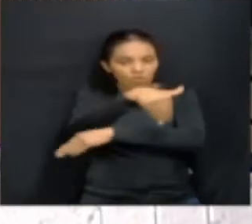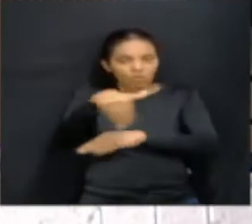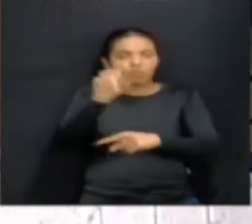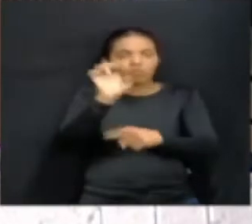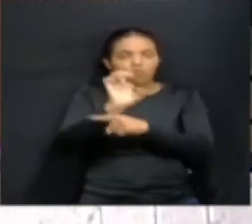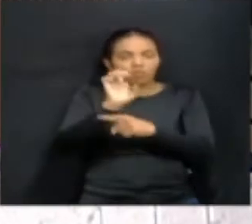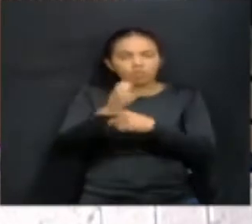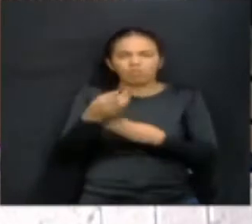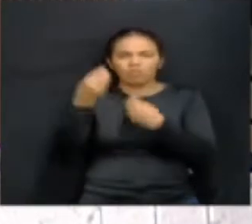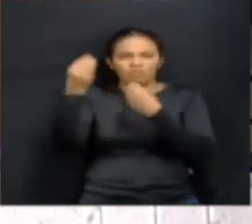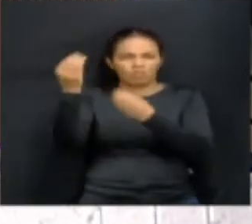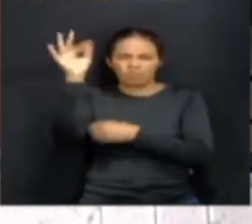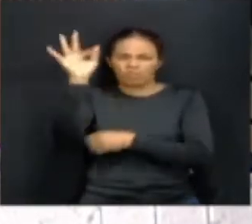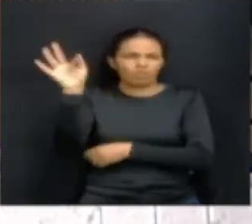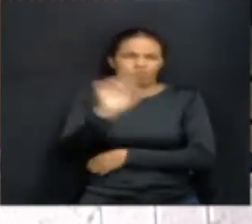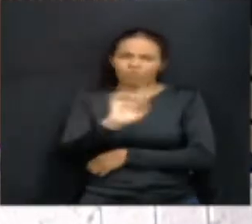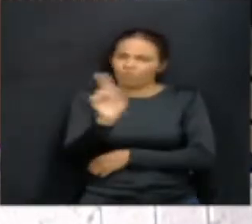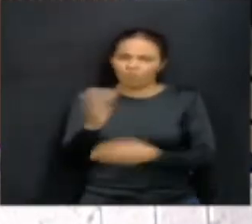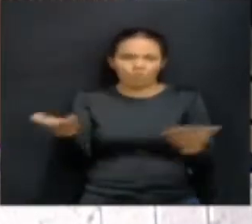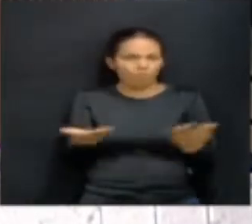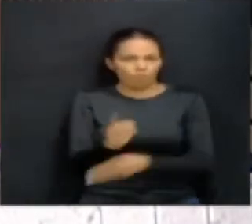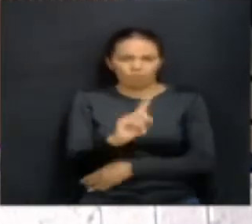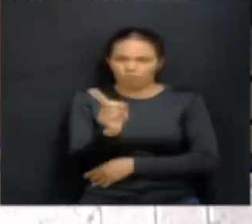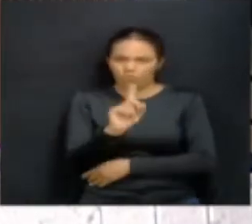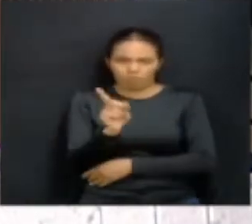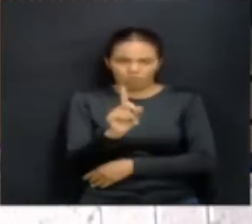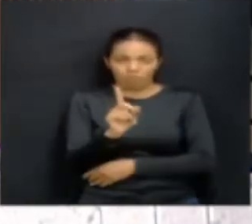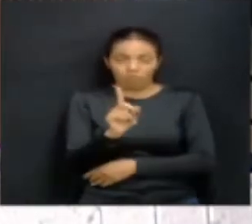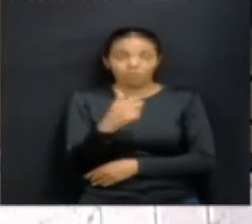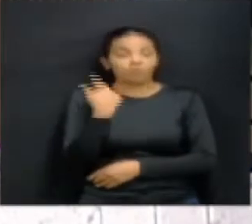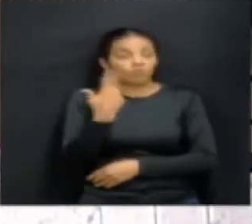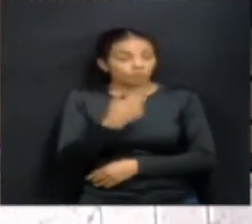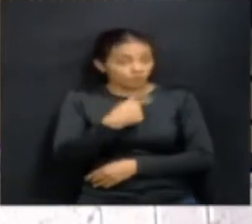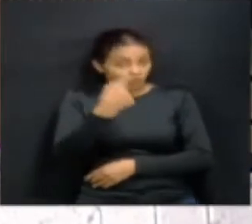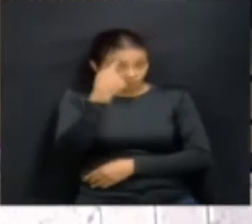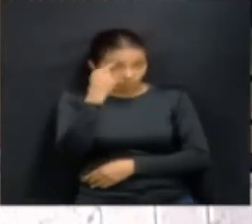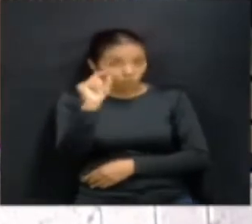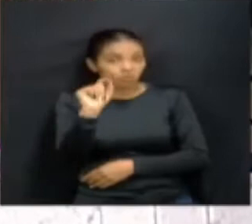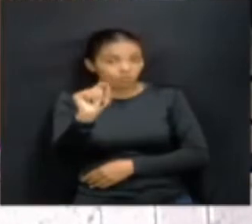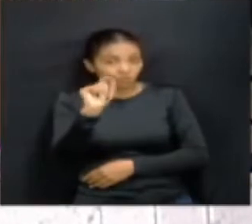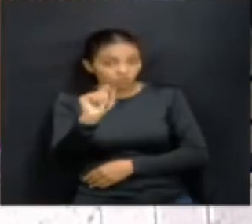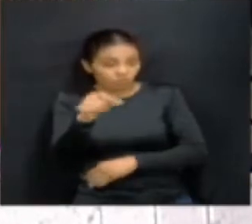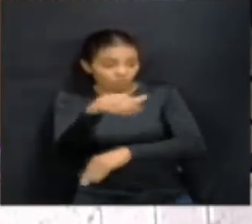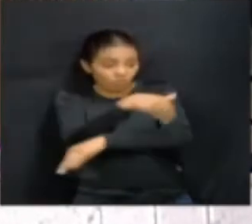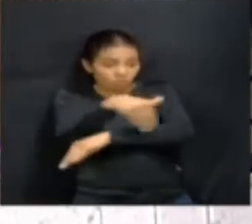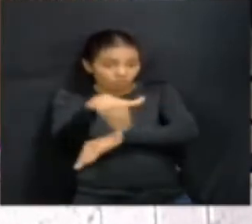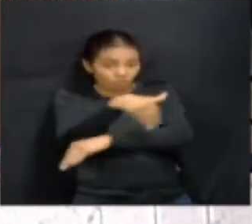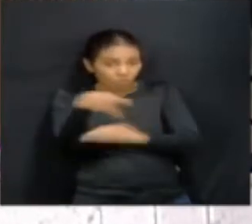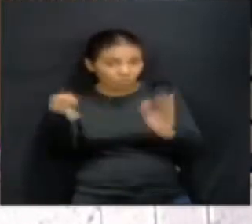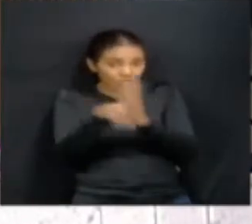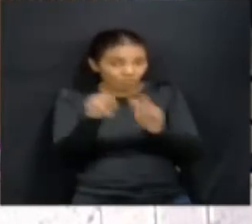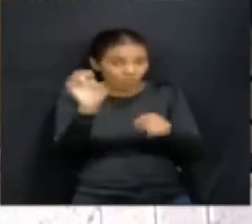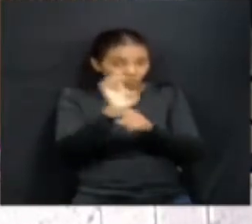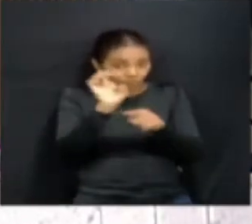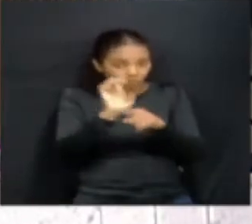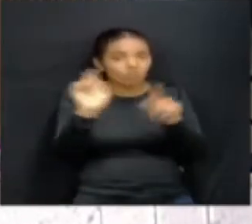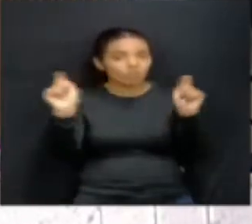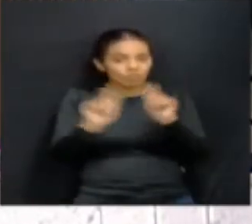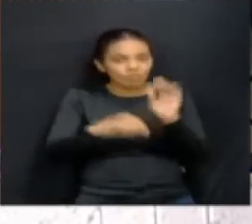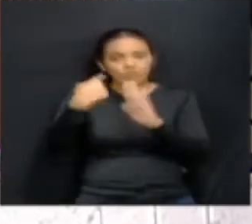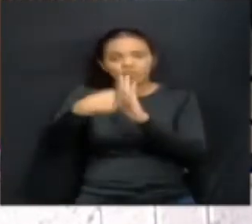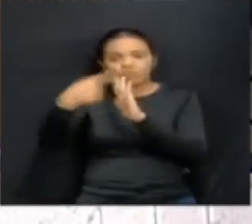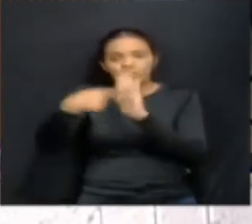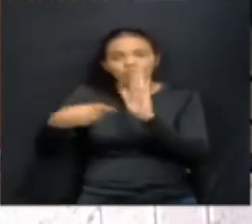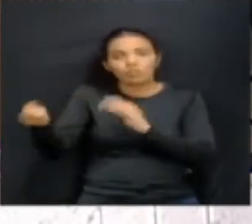federal esse poder ter a concessão das rodovias é o poder de negociar a extinção de Praça